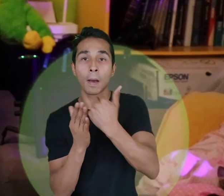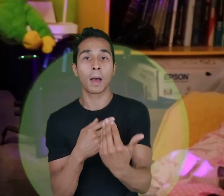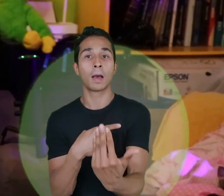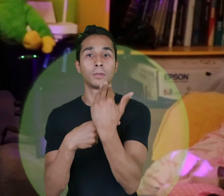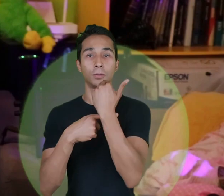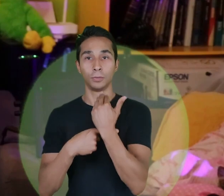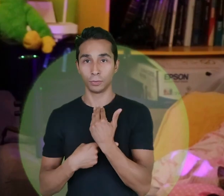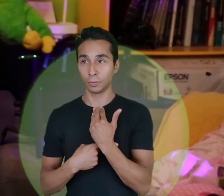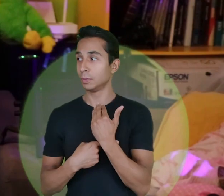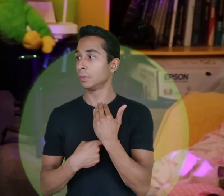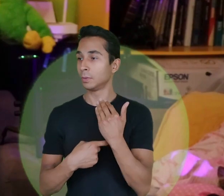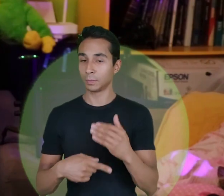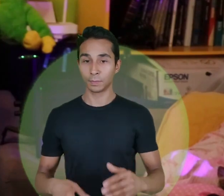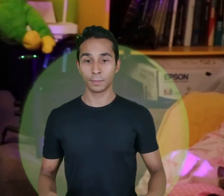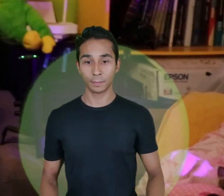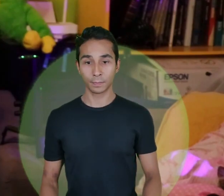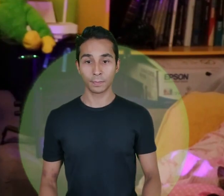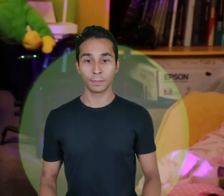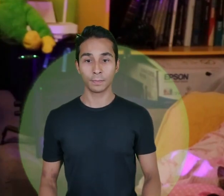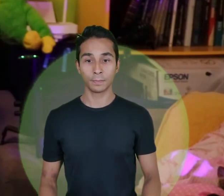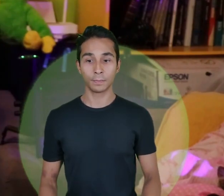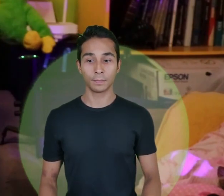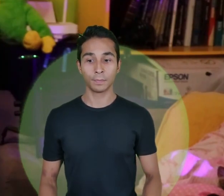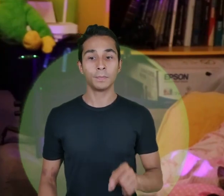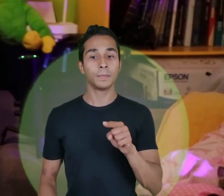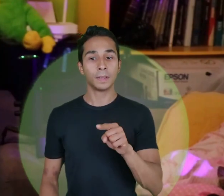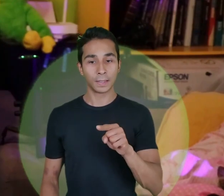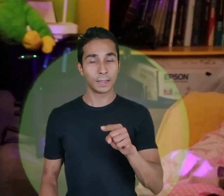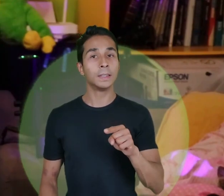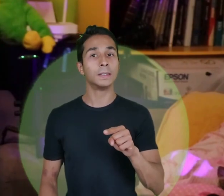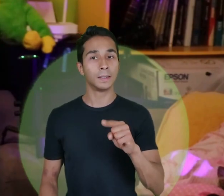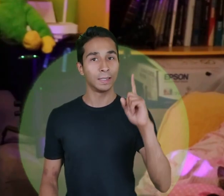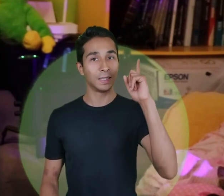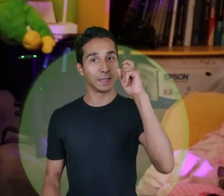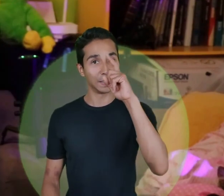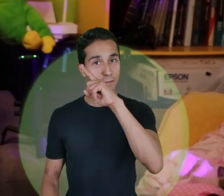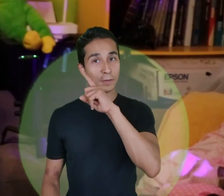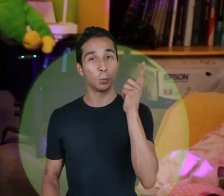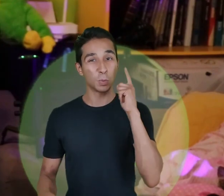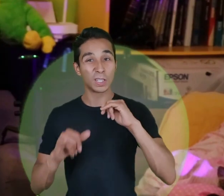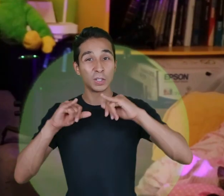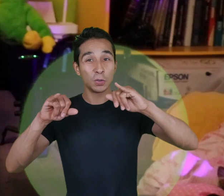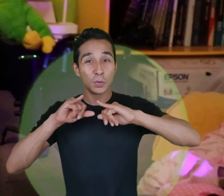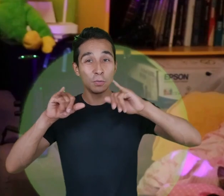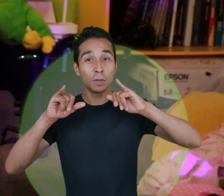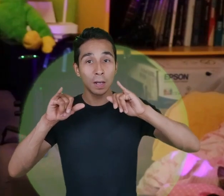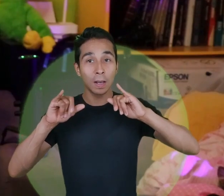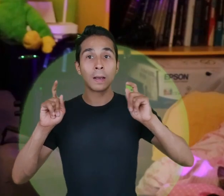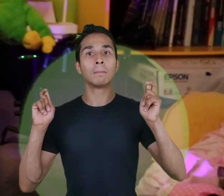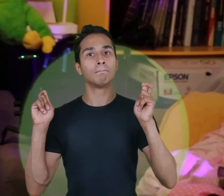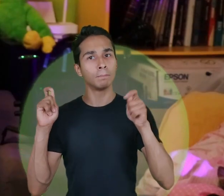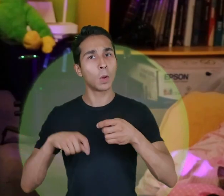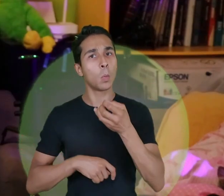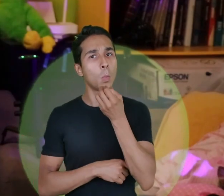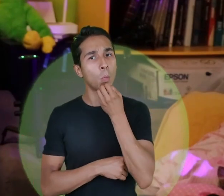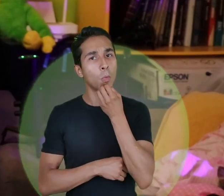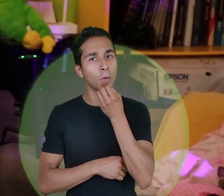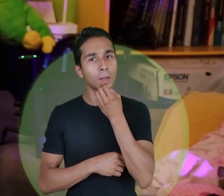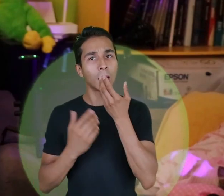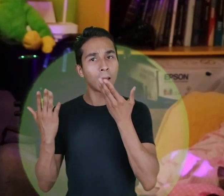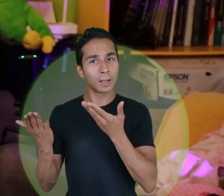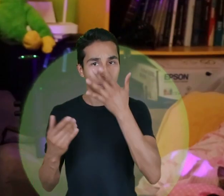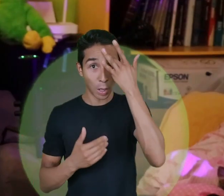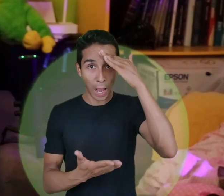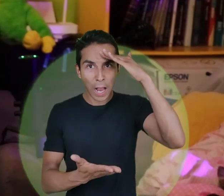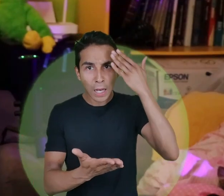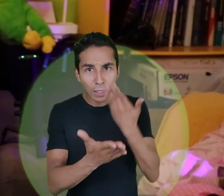vezes você pode divulgar e dar um trampo, assim, tipo assim, muito trabalho, né, para você conseguir divulgar, chegar nas pessoas certas que vão ver a sua